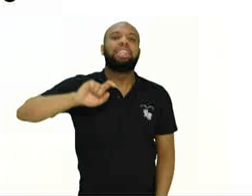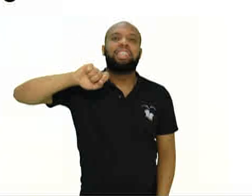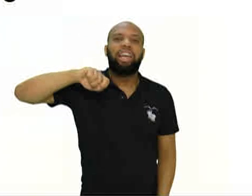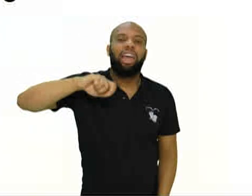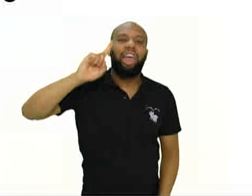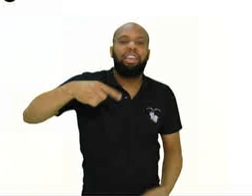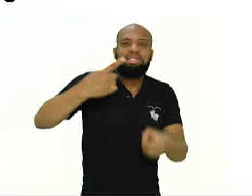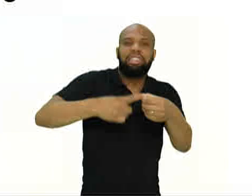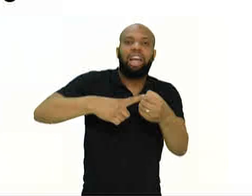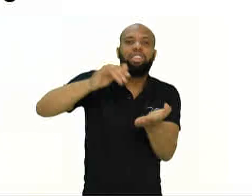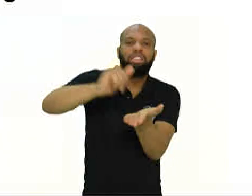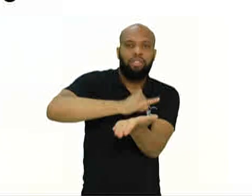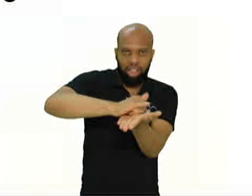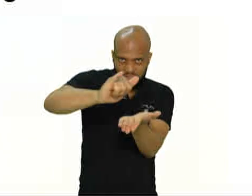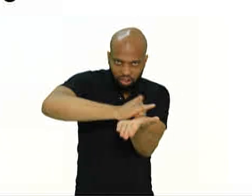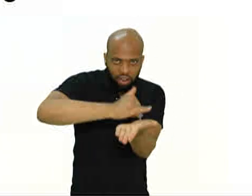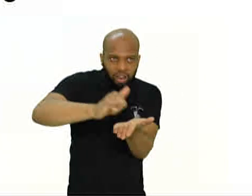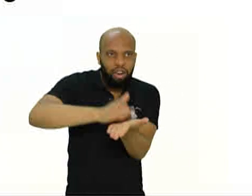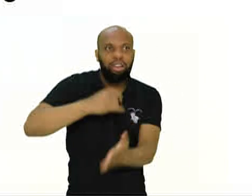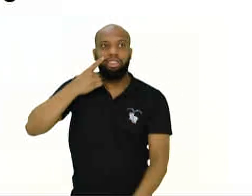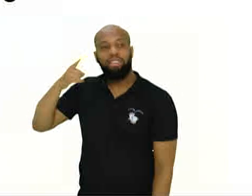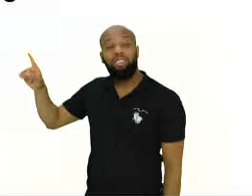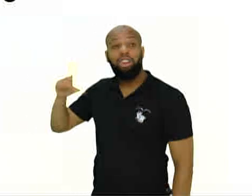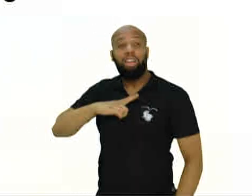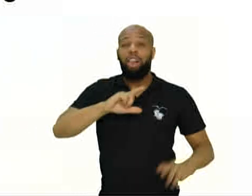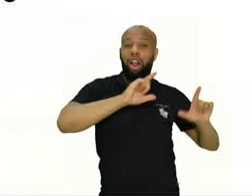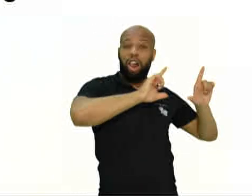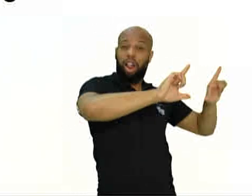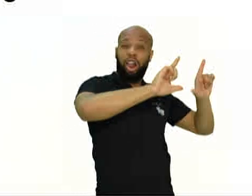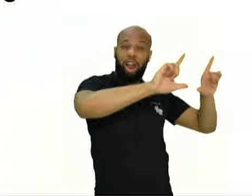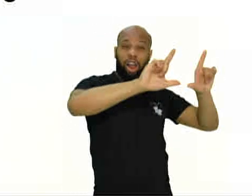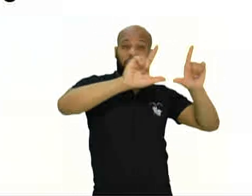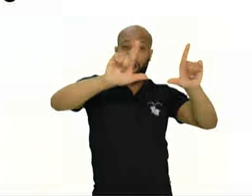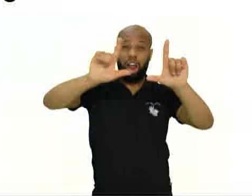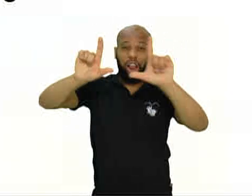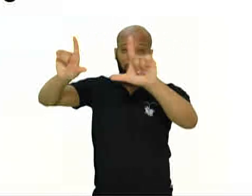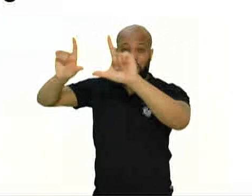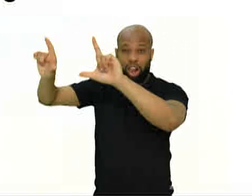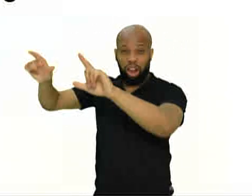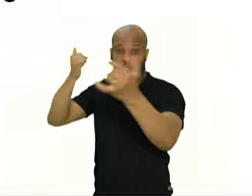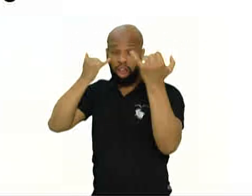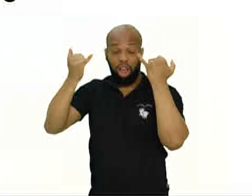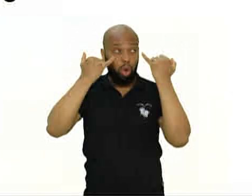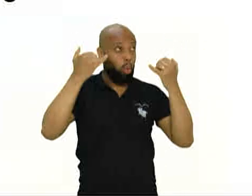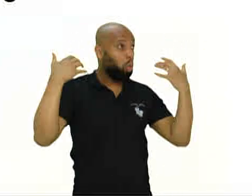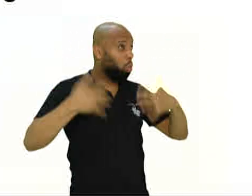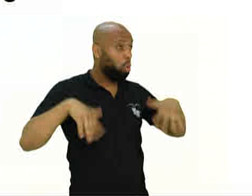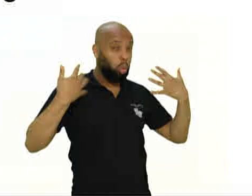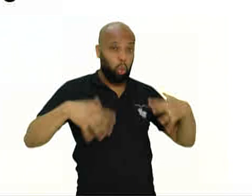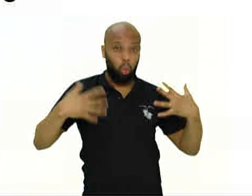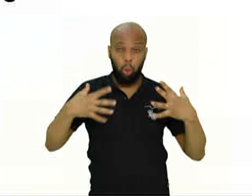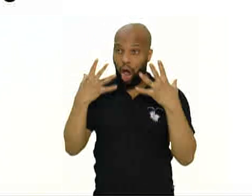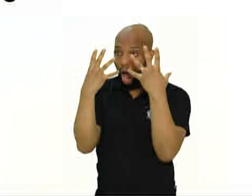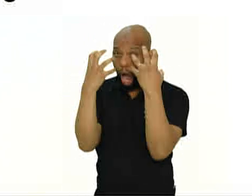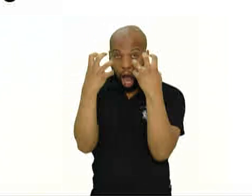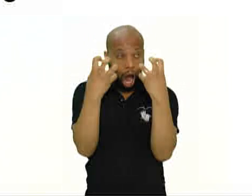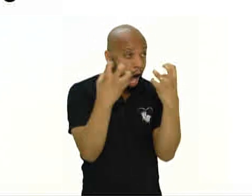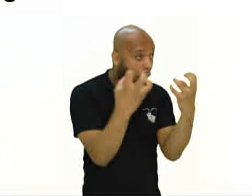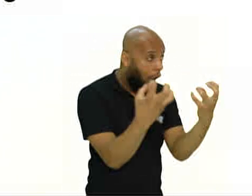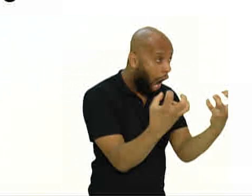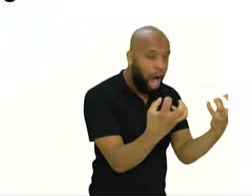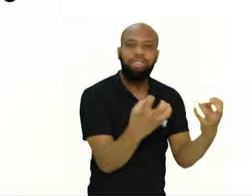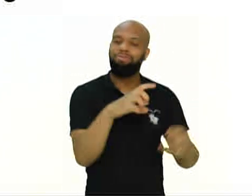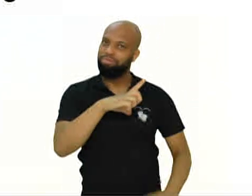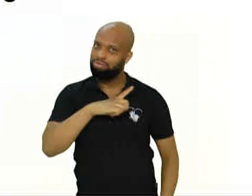Essa comunicação visual. Então veja quanta informação nós observamos nessa imagem.